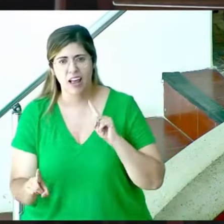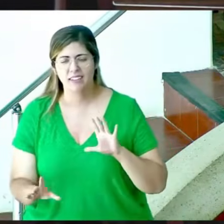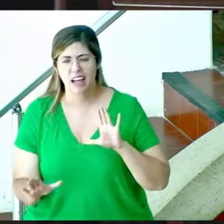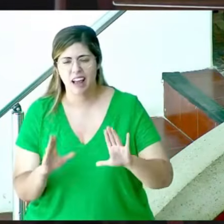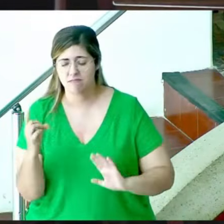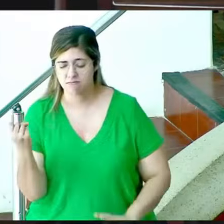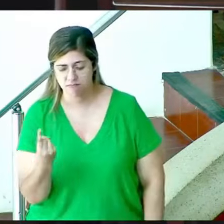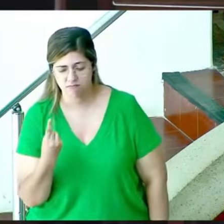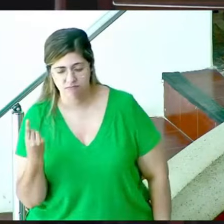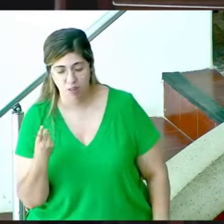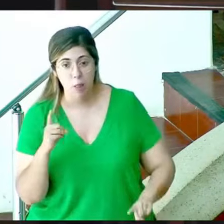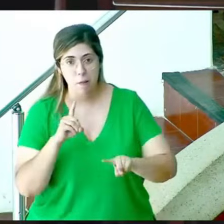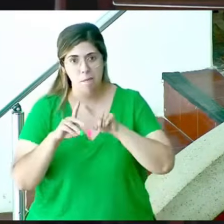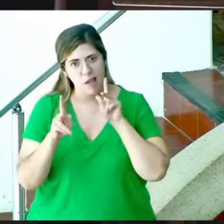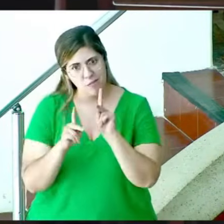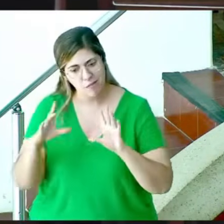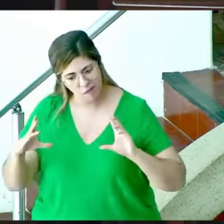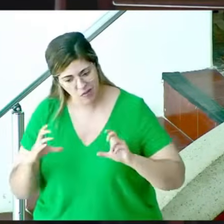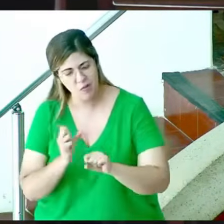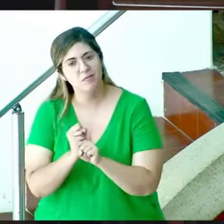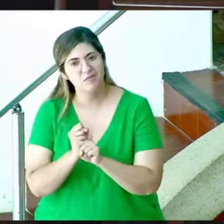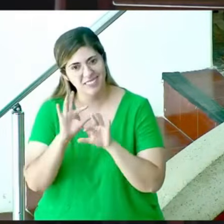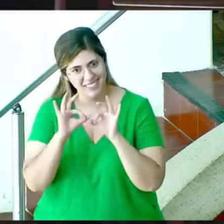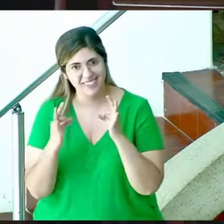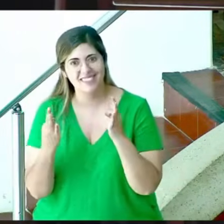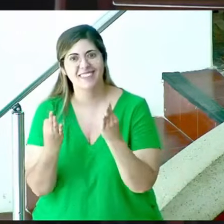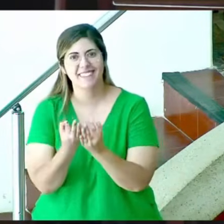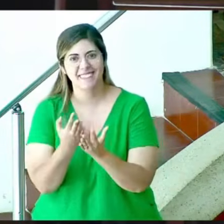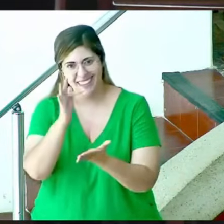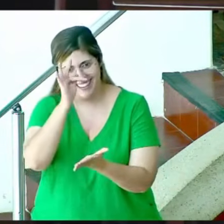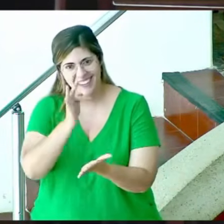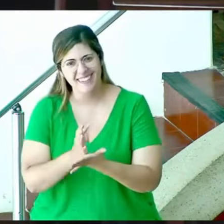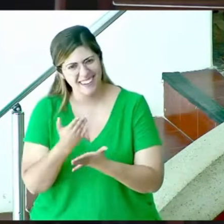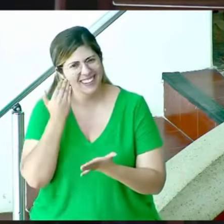individualismo, nós somos o povo da família da fé.